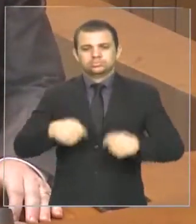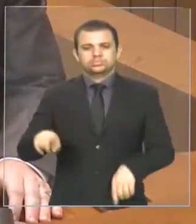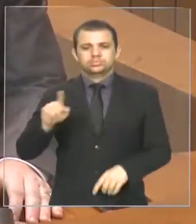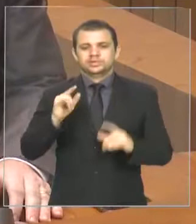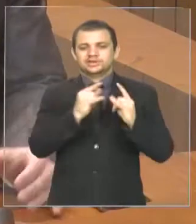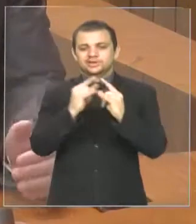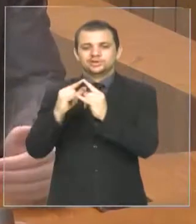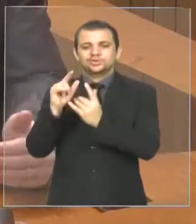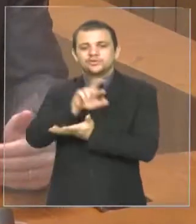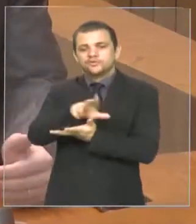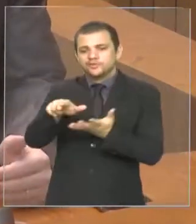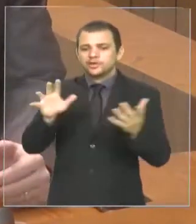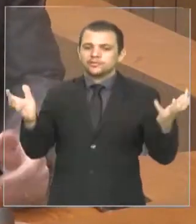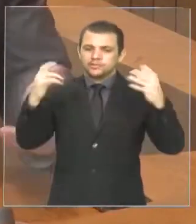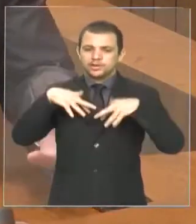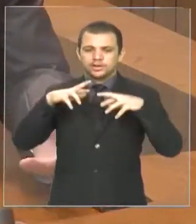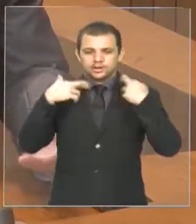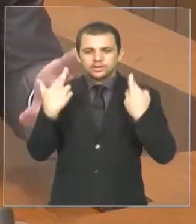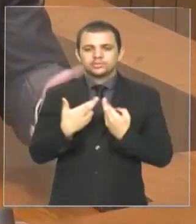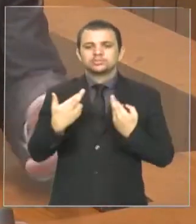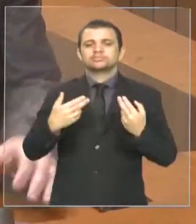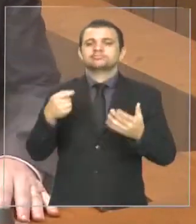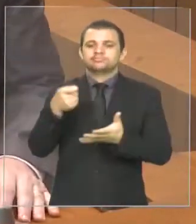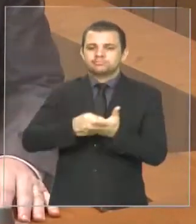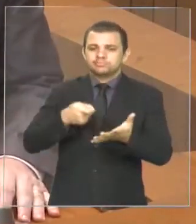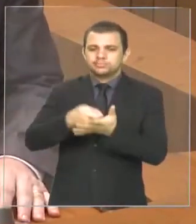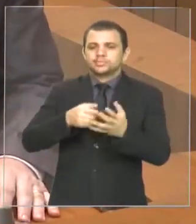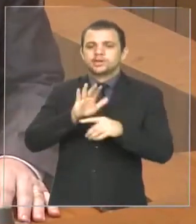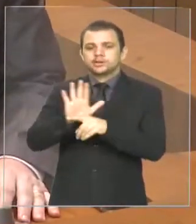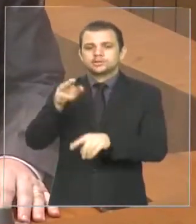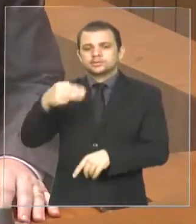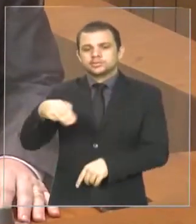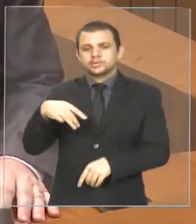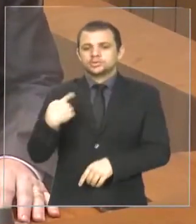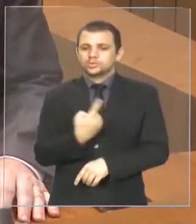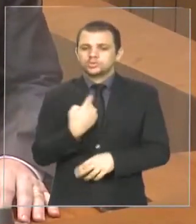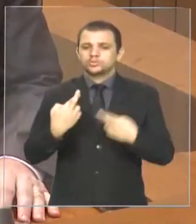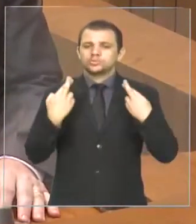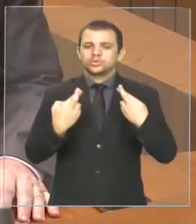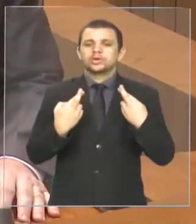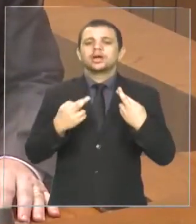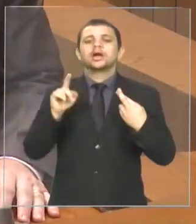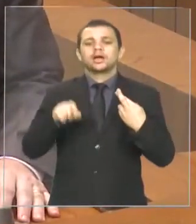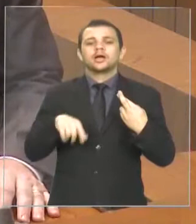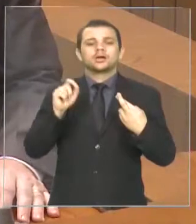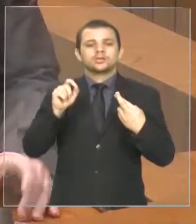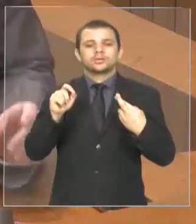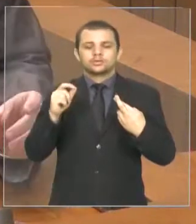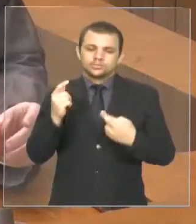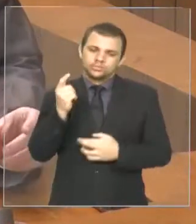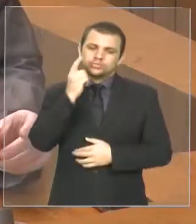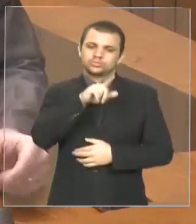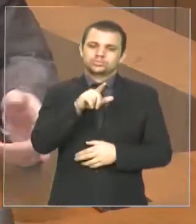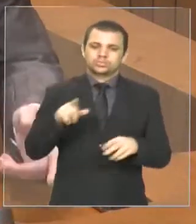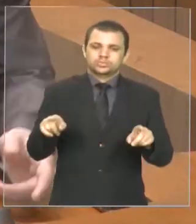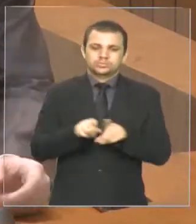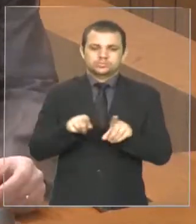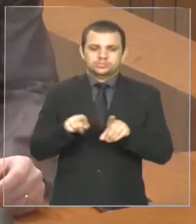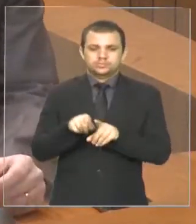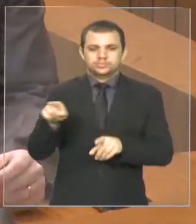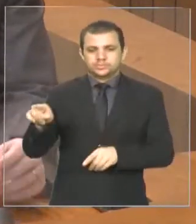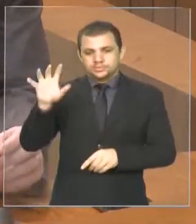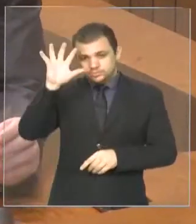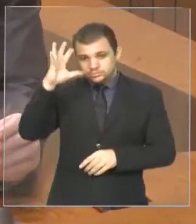brigando pelo Maranhão, e a nossa torcida e a nossa expectativa é de que tenhamos êxito e que essa